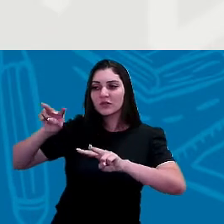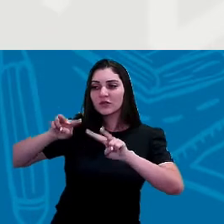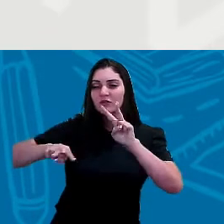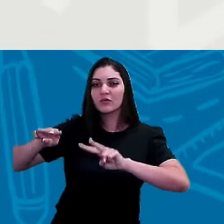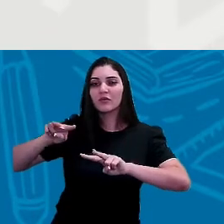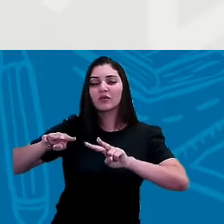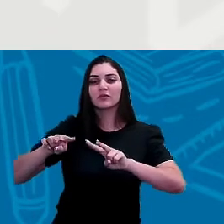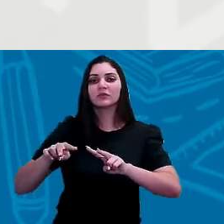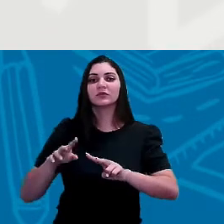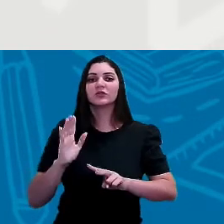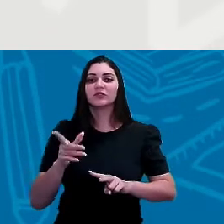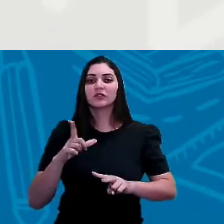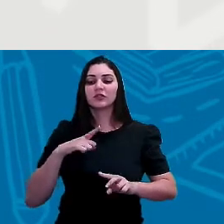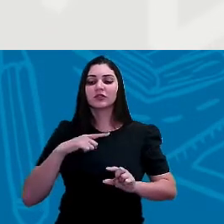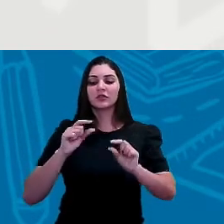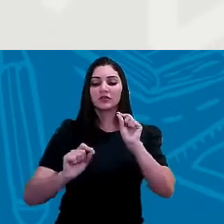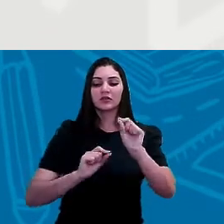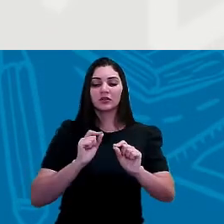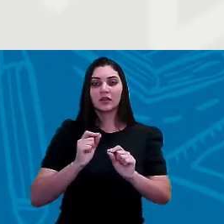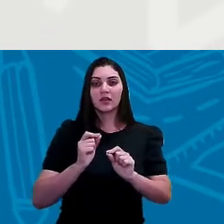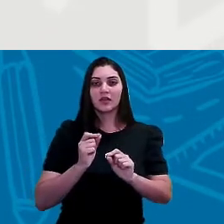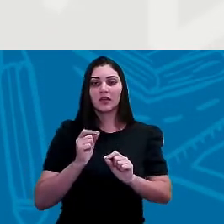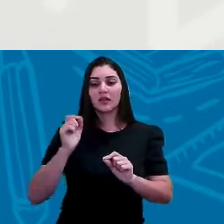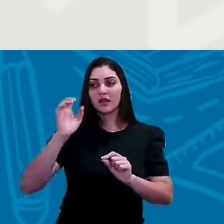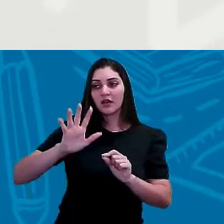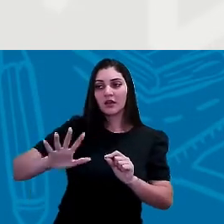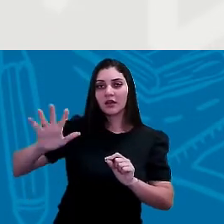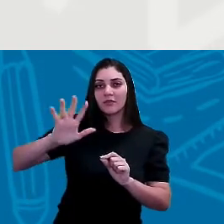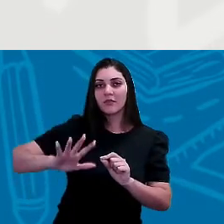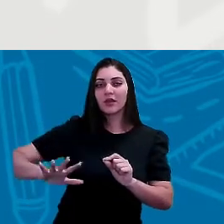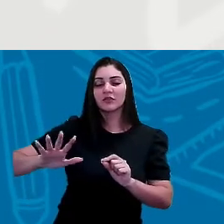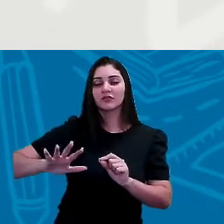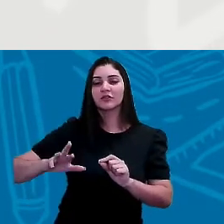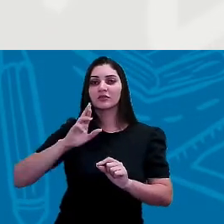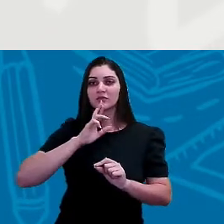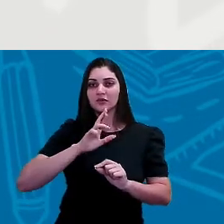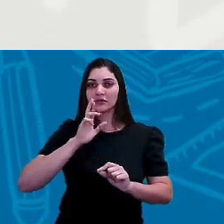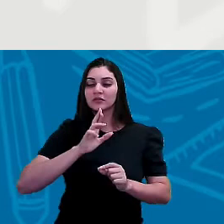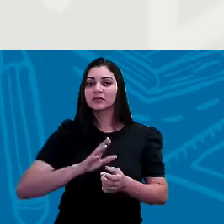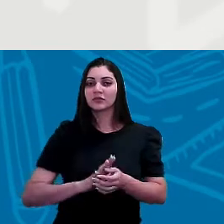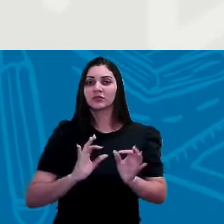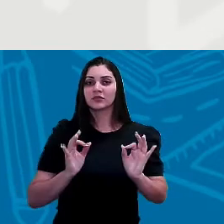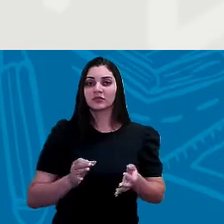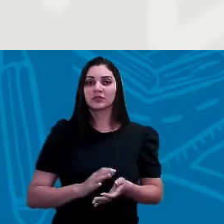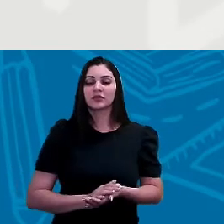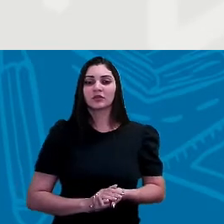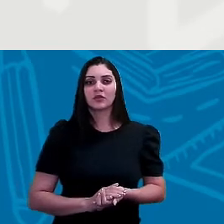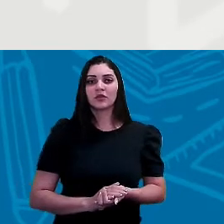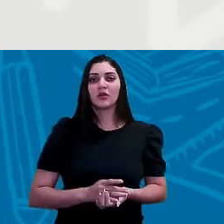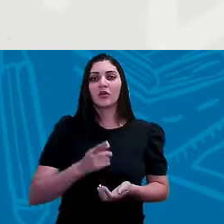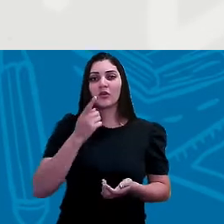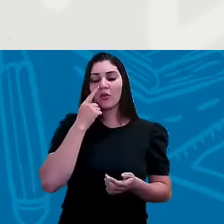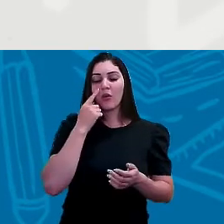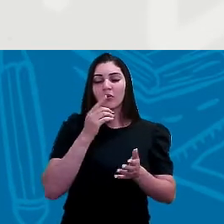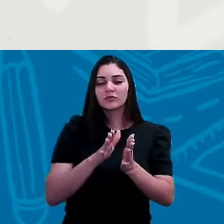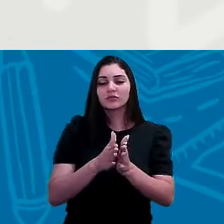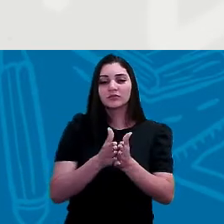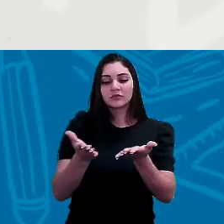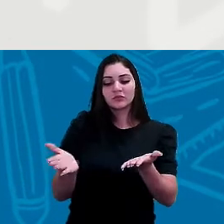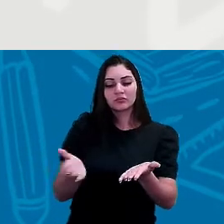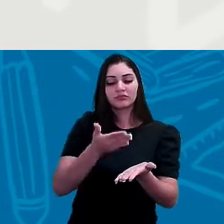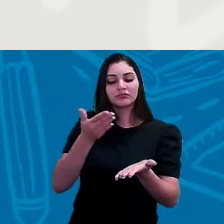certo? Eu já tenho aí, ó, a imagem com a resposta, né? Eu tenho as páginas,